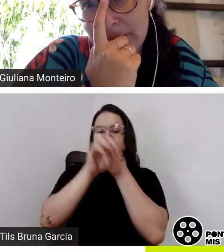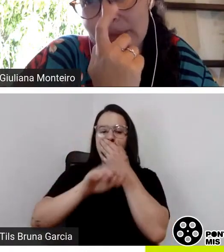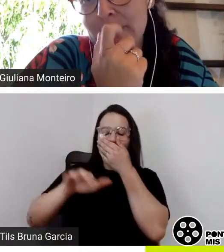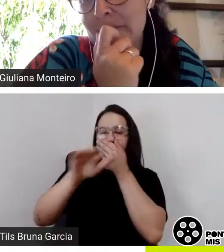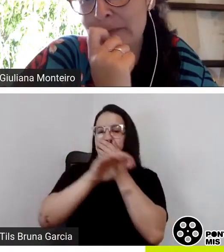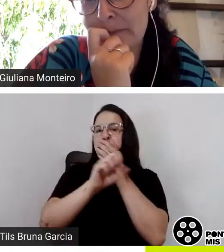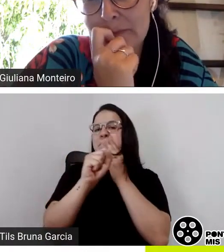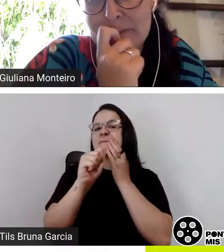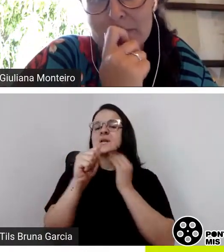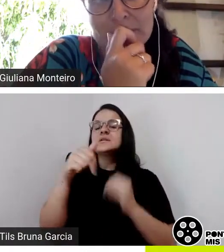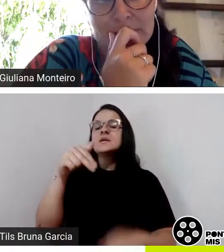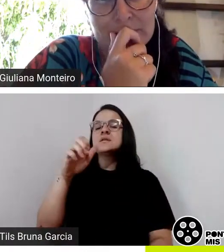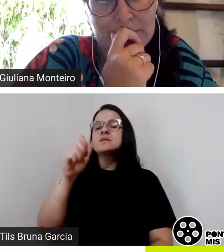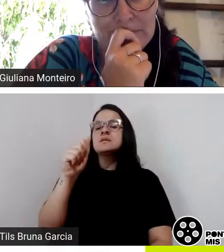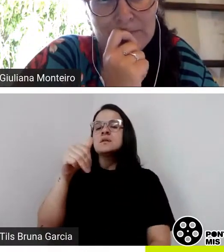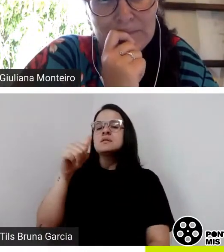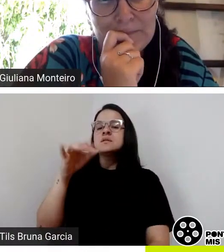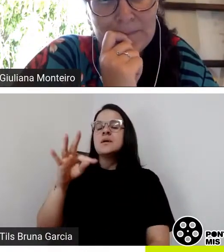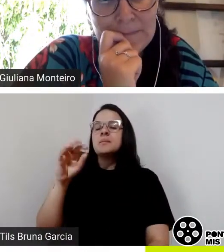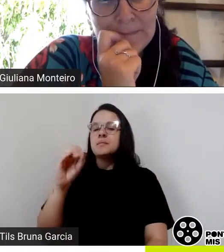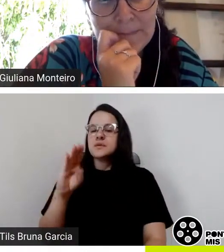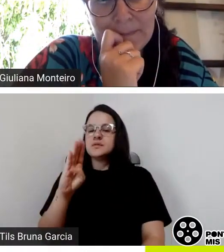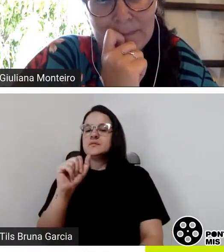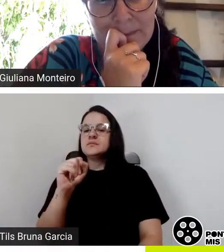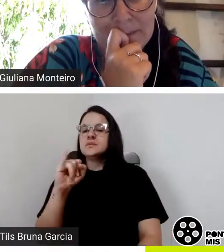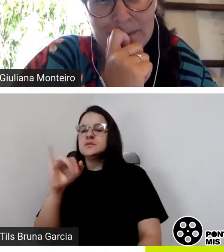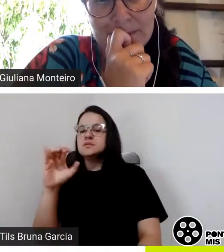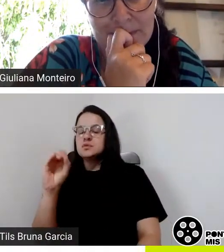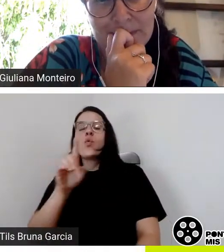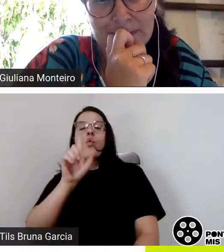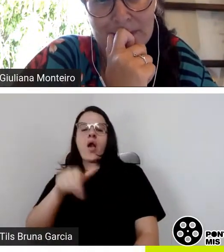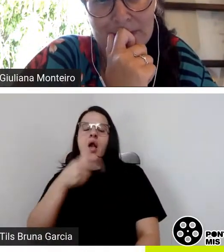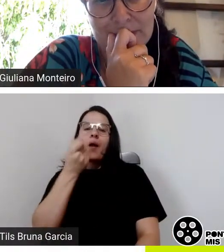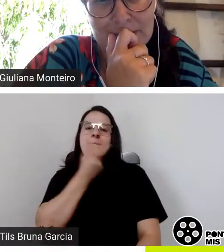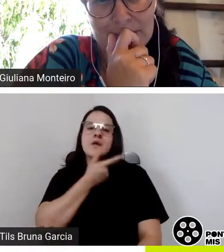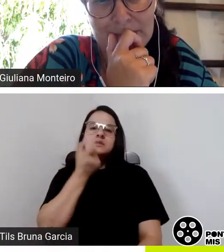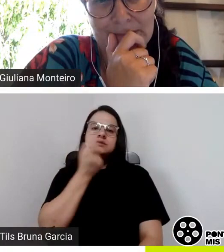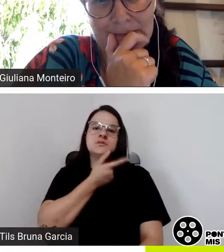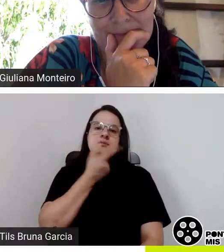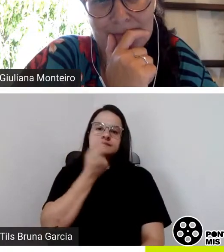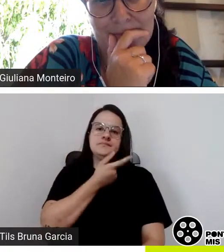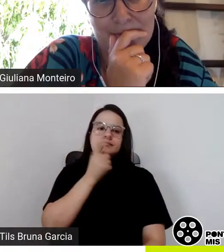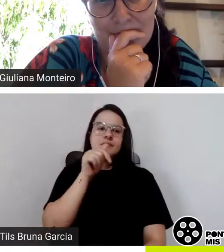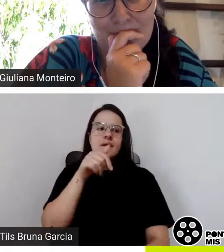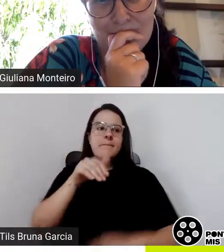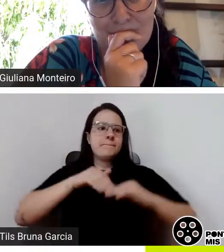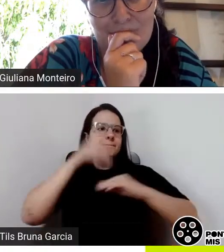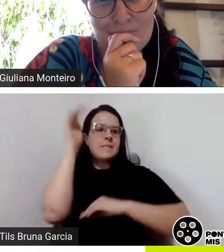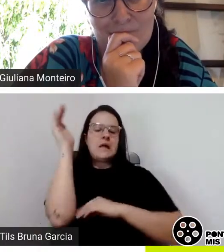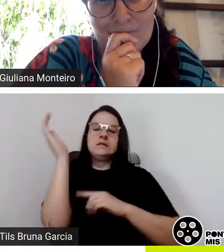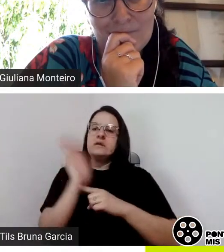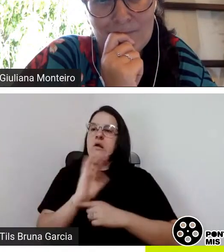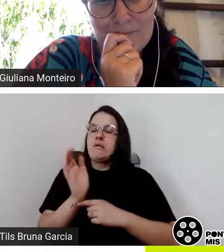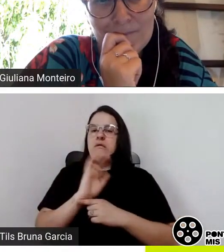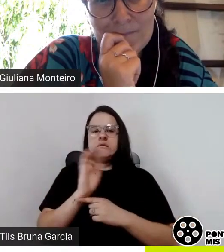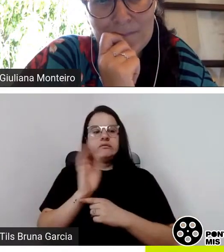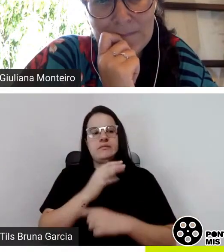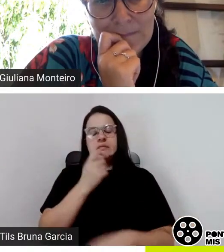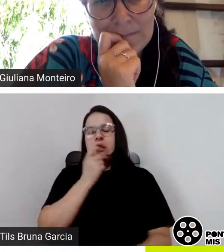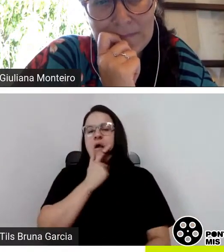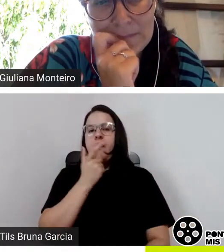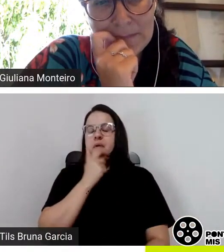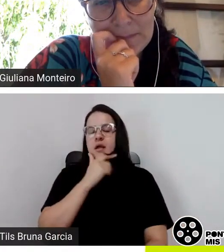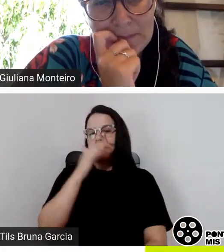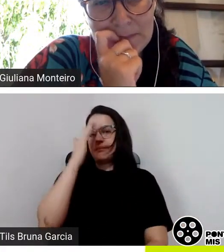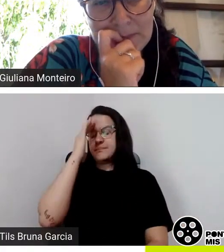um filme que é uma comédia. Eu acho que entre os seus filmes, ele é um filme o mais comédia entre eles, né? Quando você está falando da comédia